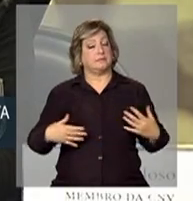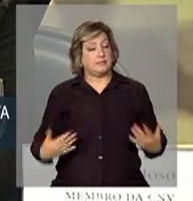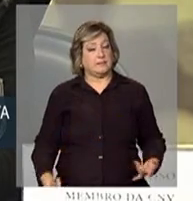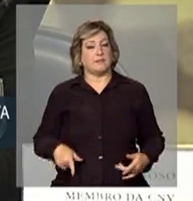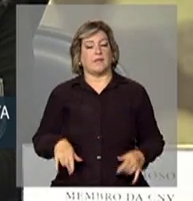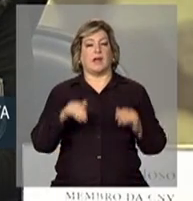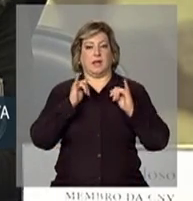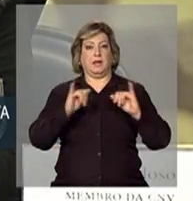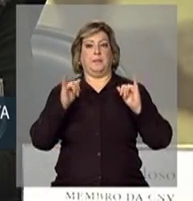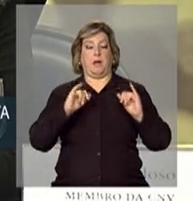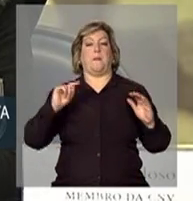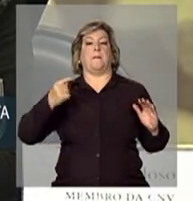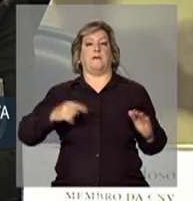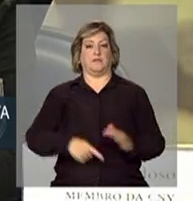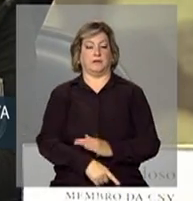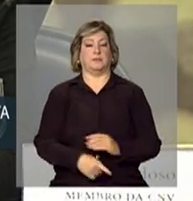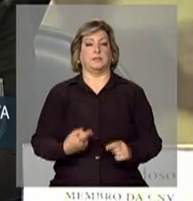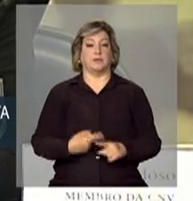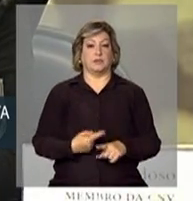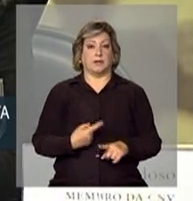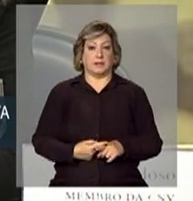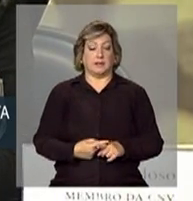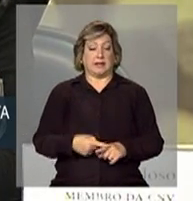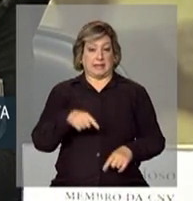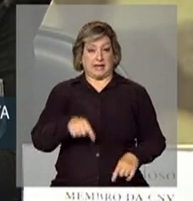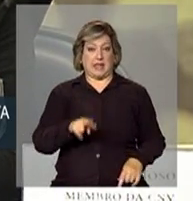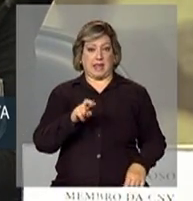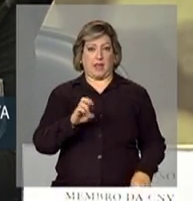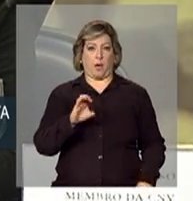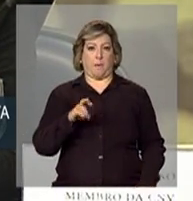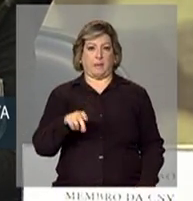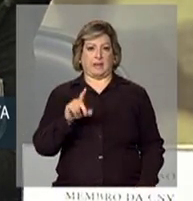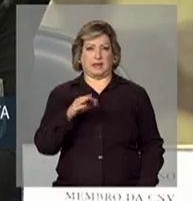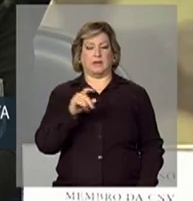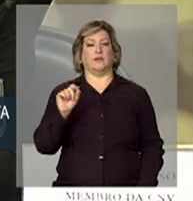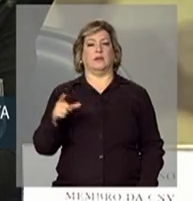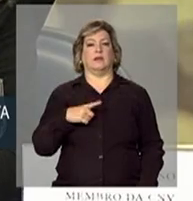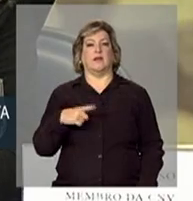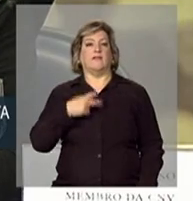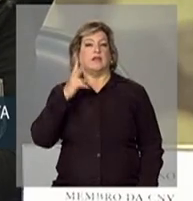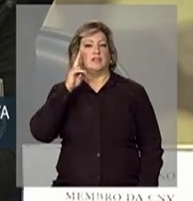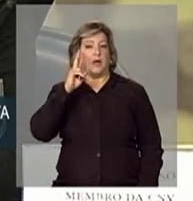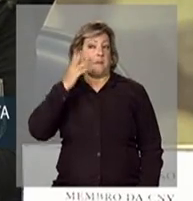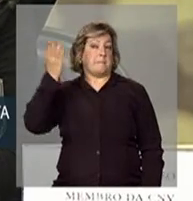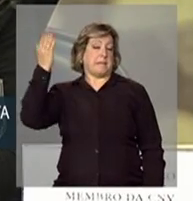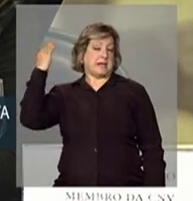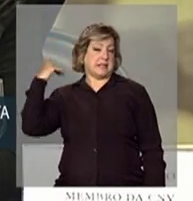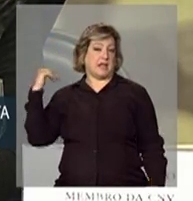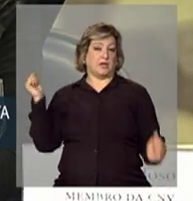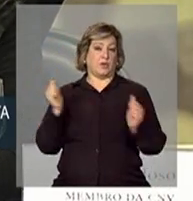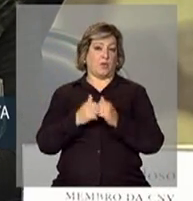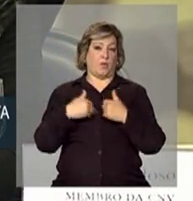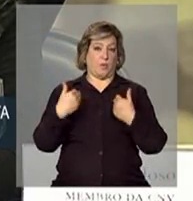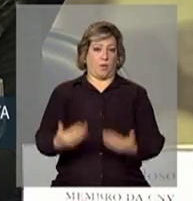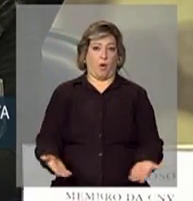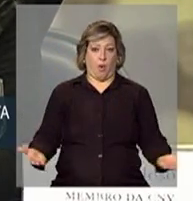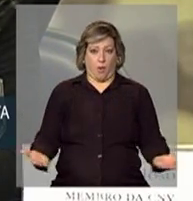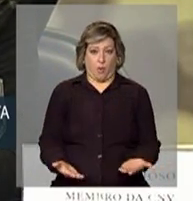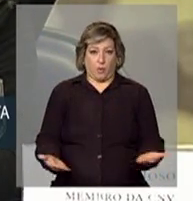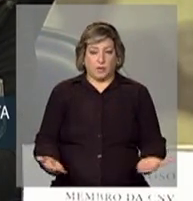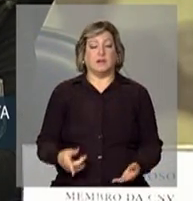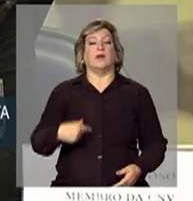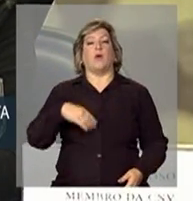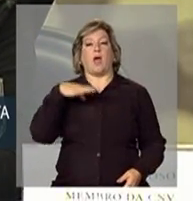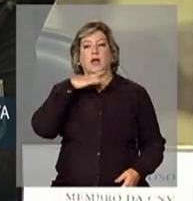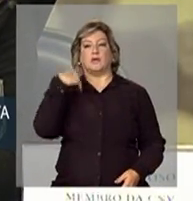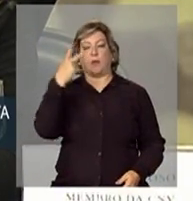vai se intensificar, né? Porque eu creio que nas recomendações que articulam o passado com o presente, eu acho que a população vai